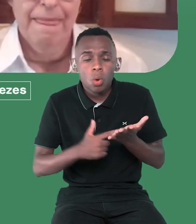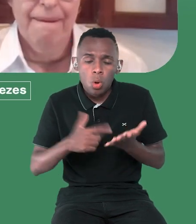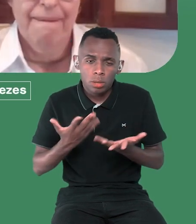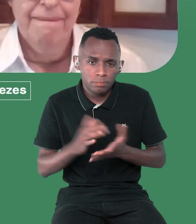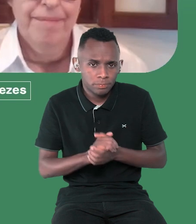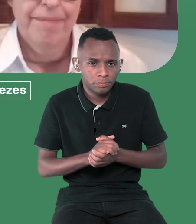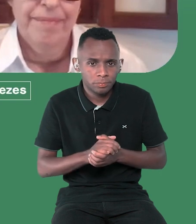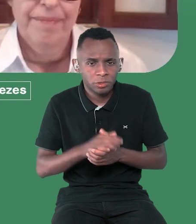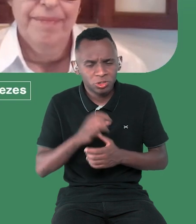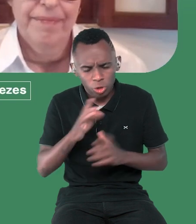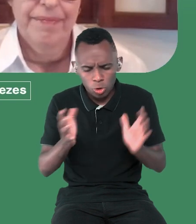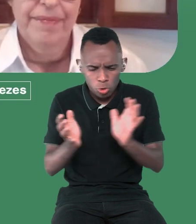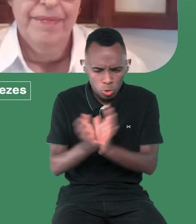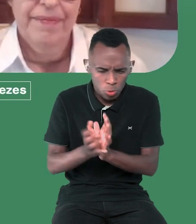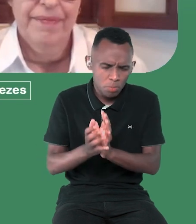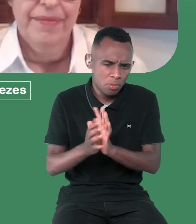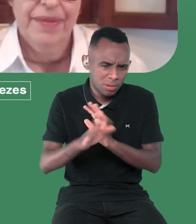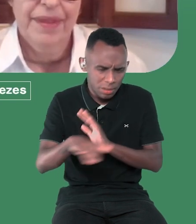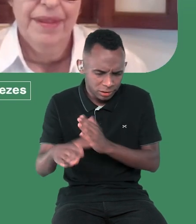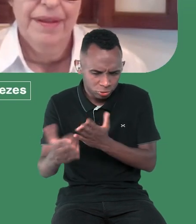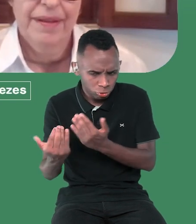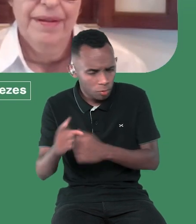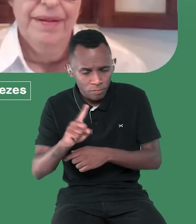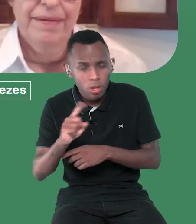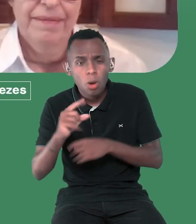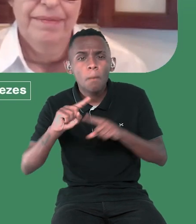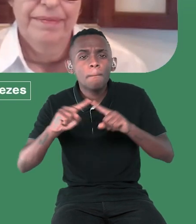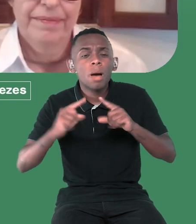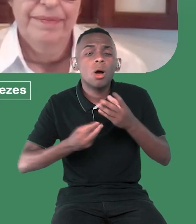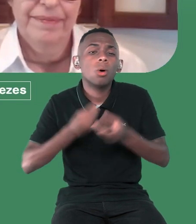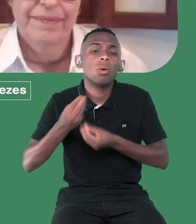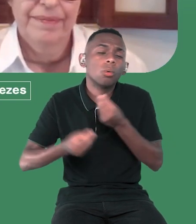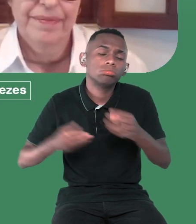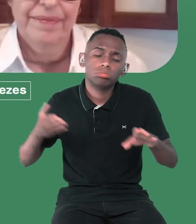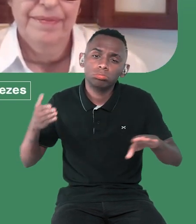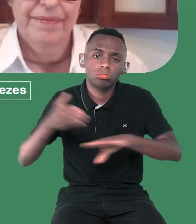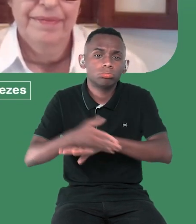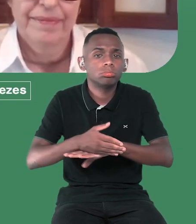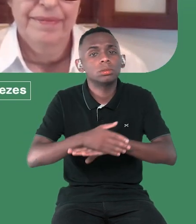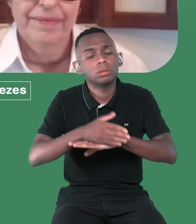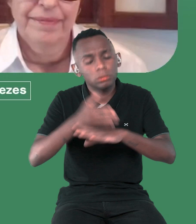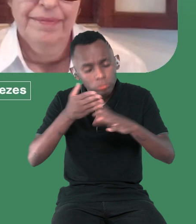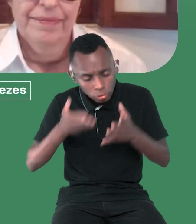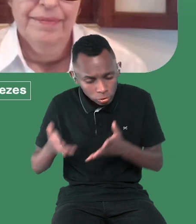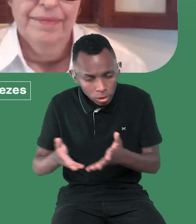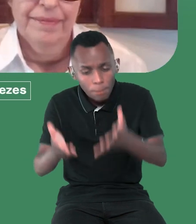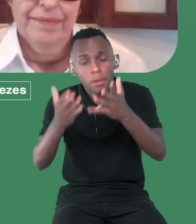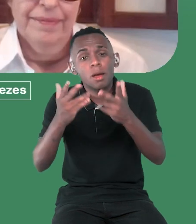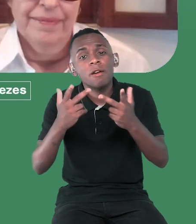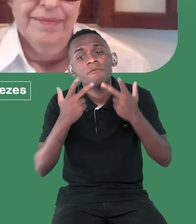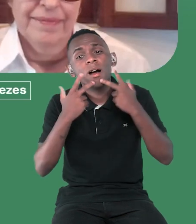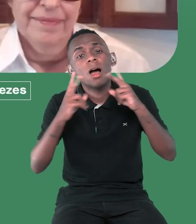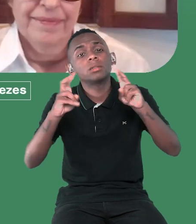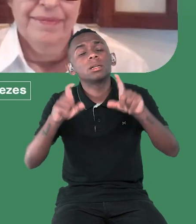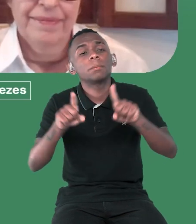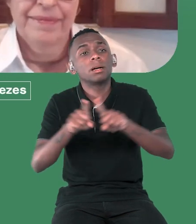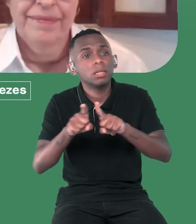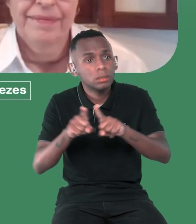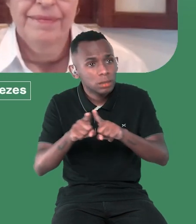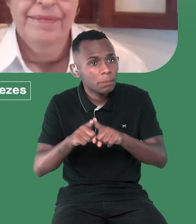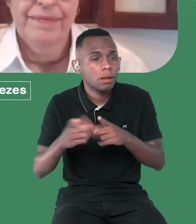né? Não só infanto-juvenil, mas como que vocês entraram por esses caminhos. Falar um pouquinho também